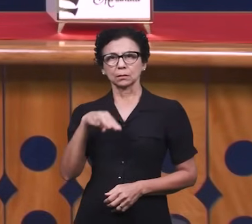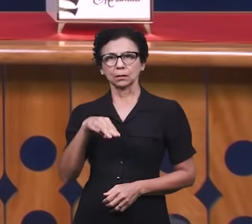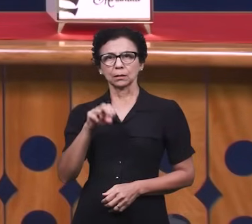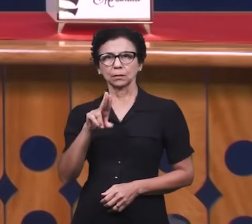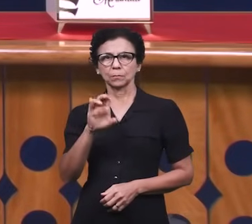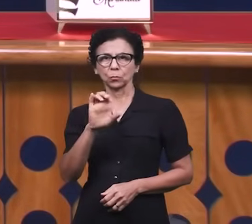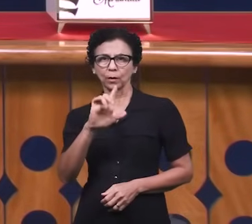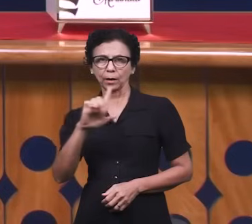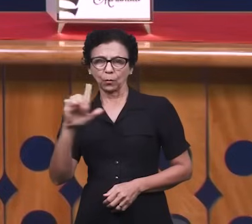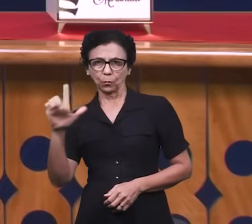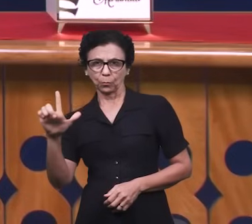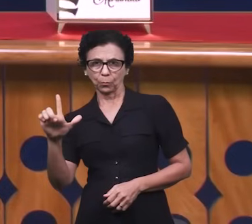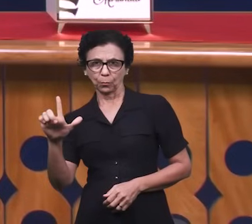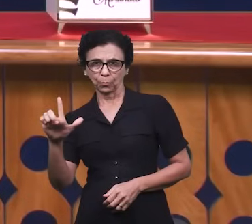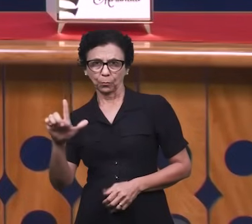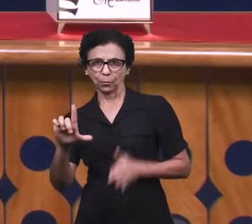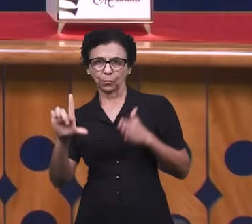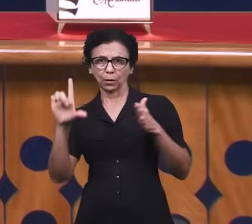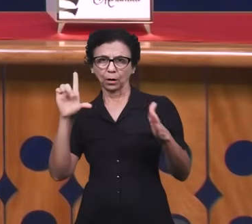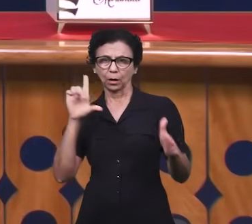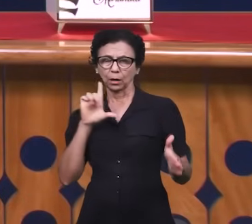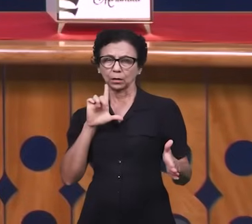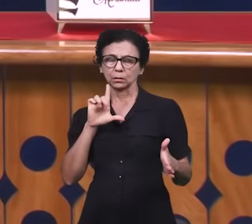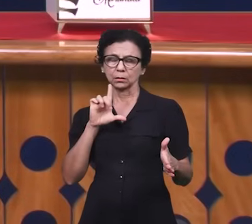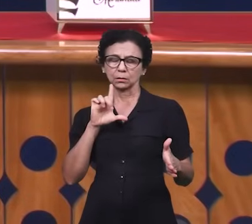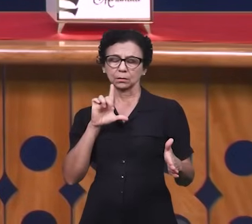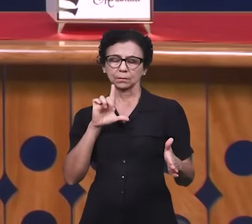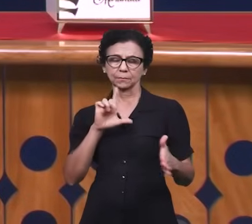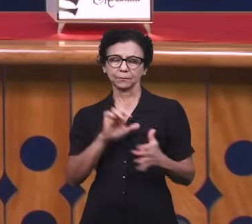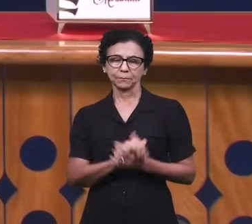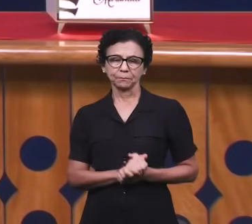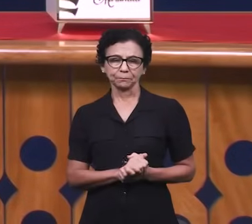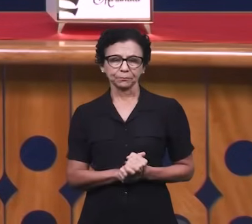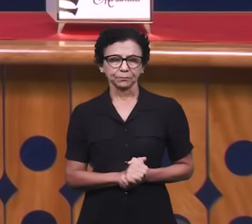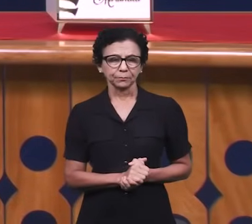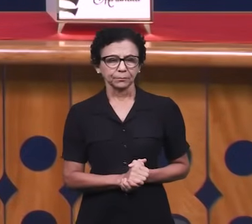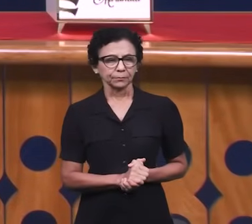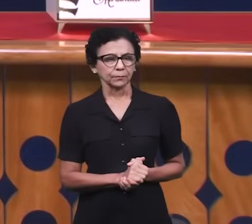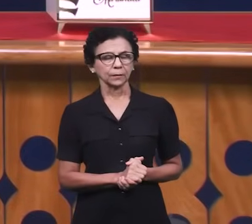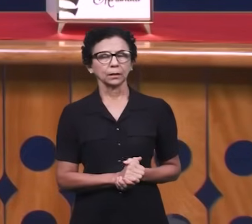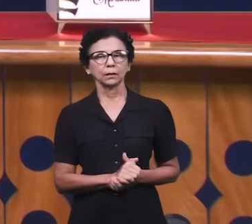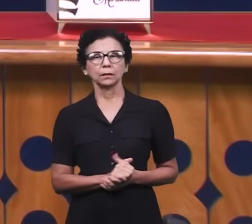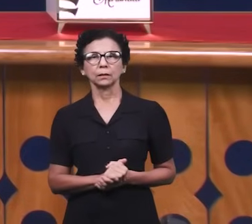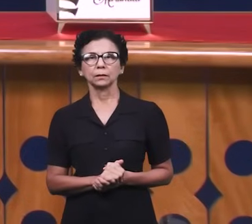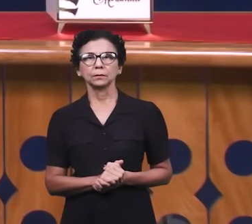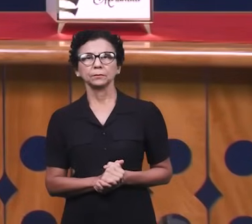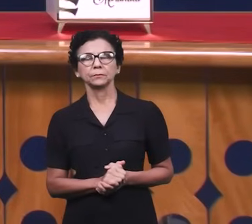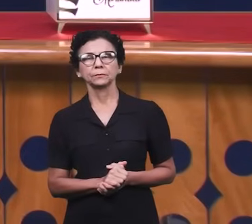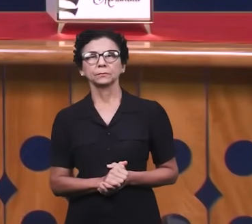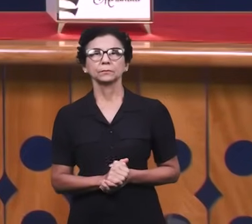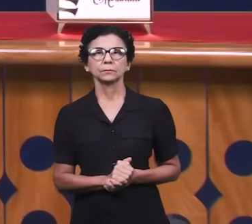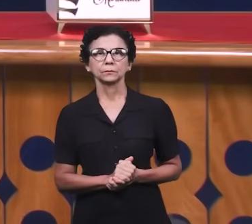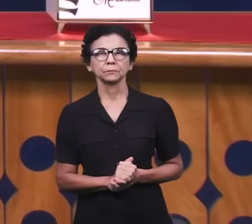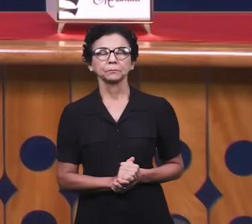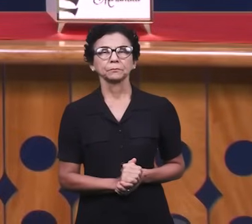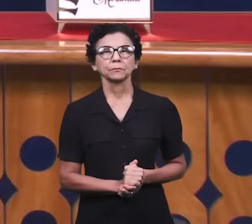filisteus. Antecedendo mais um pouquinho, desde a época das guerras com Josué, inclusive